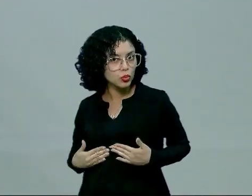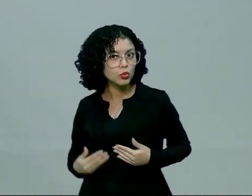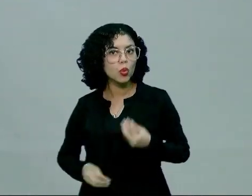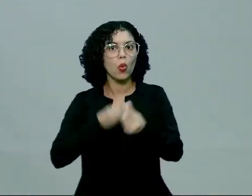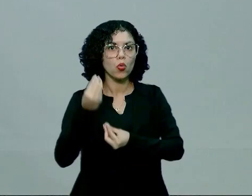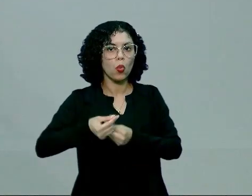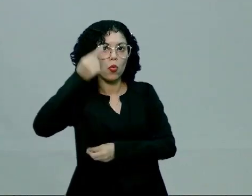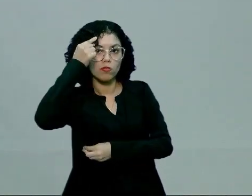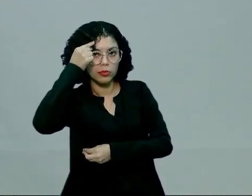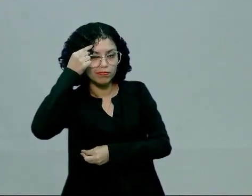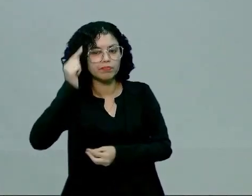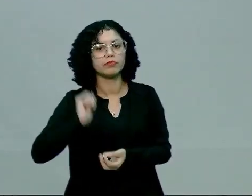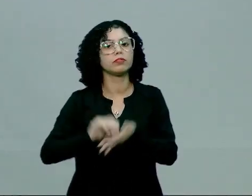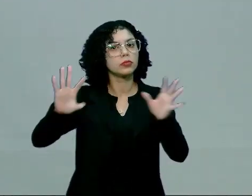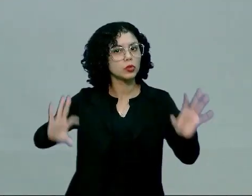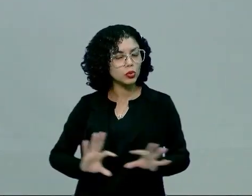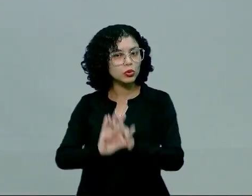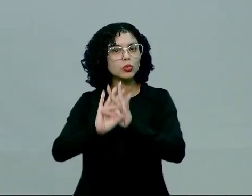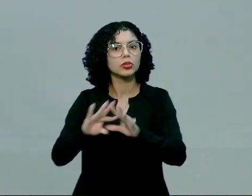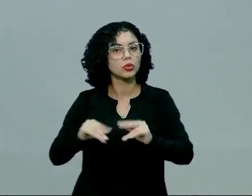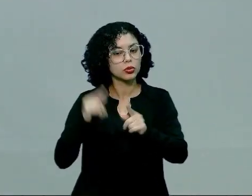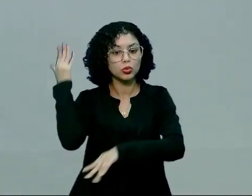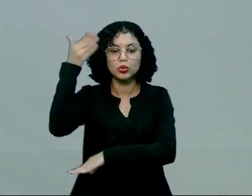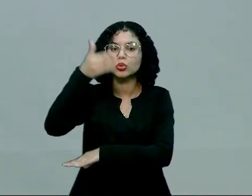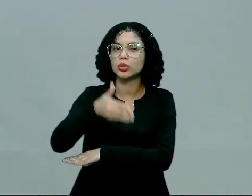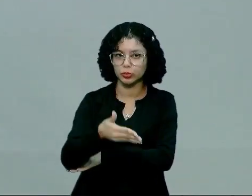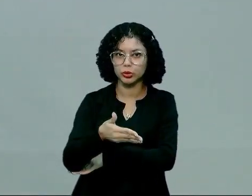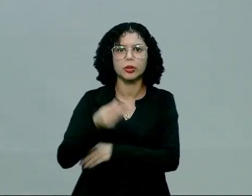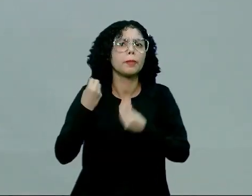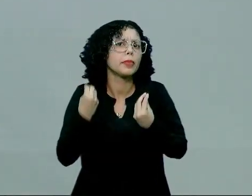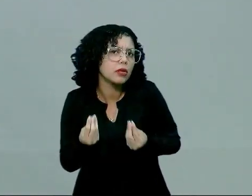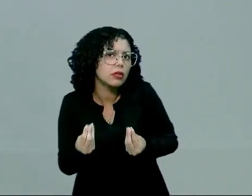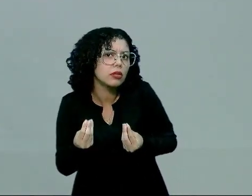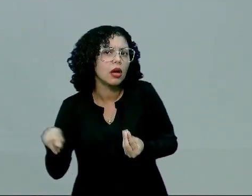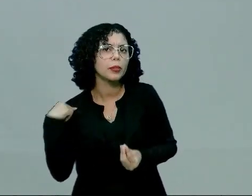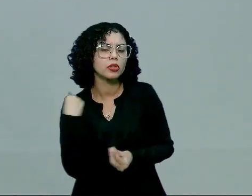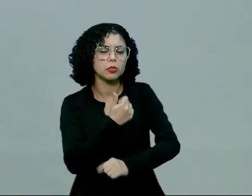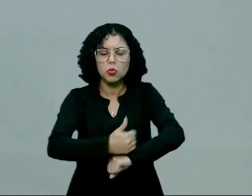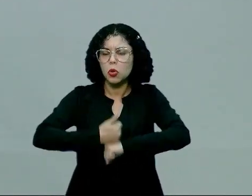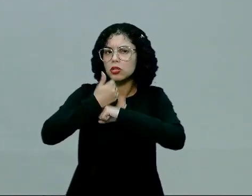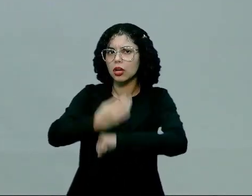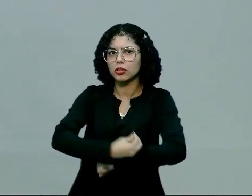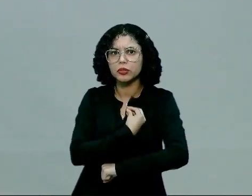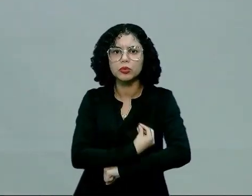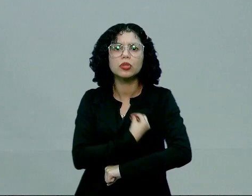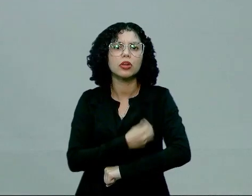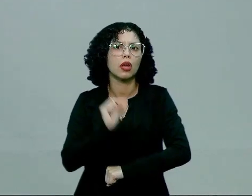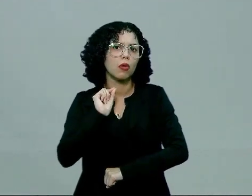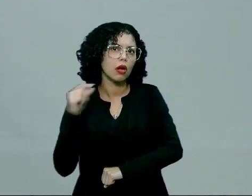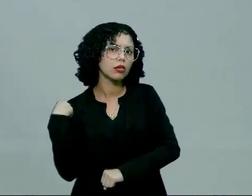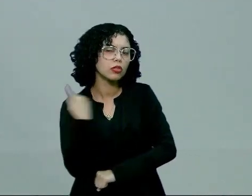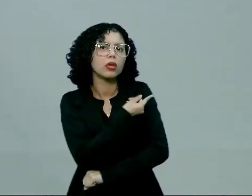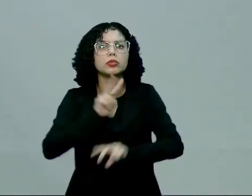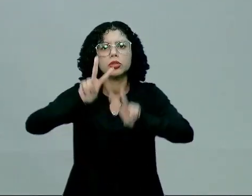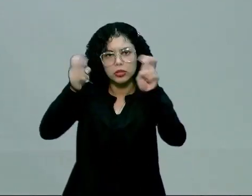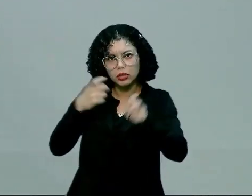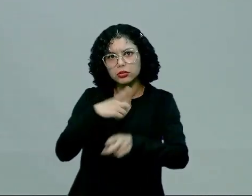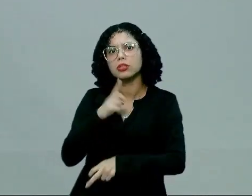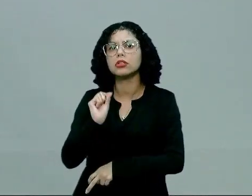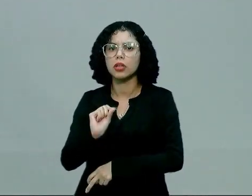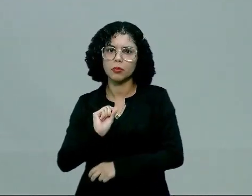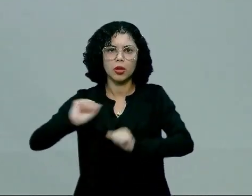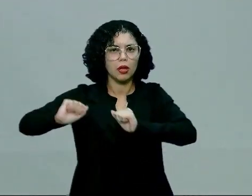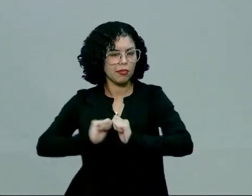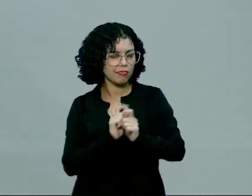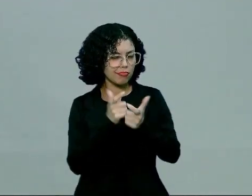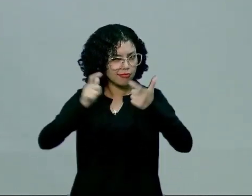quanto mental toda essa correlação todo esse direcionamento para o quê para que a gente tenha qualidade de vida qualidade de vida essa que a gente já abordou que é